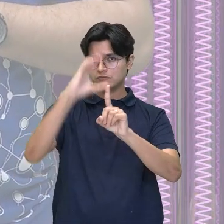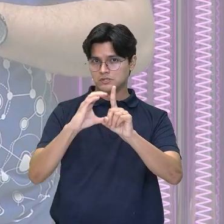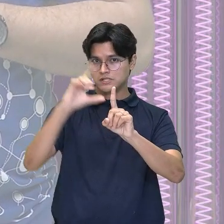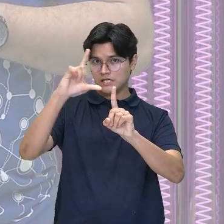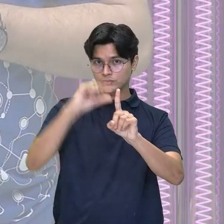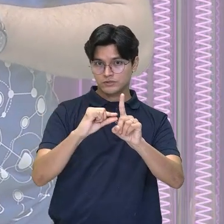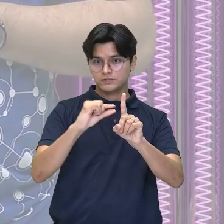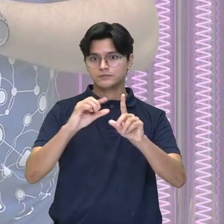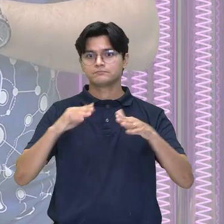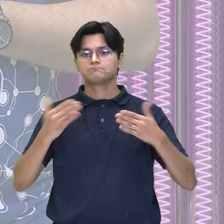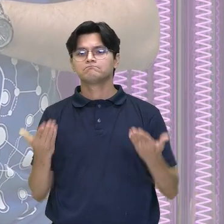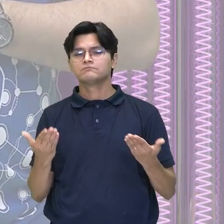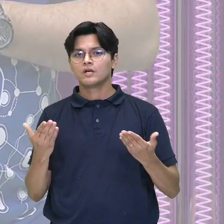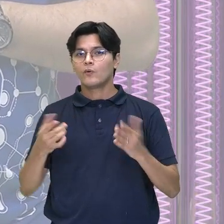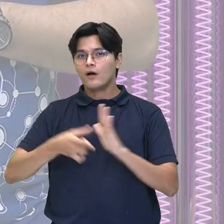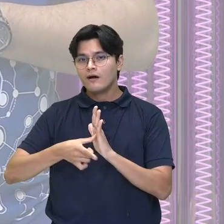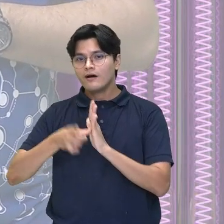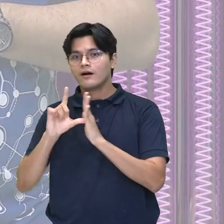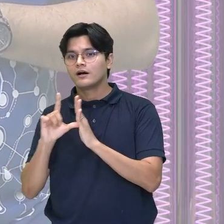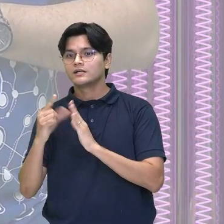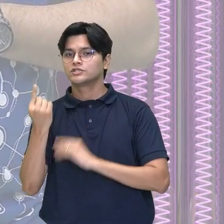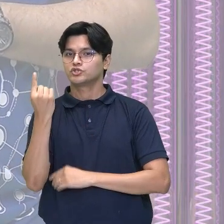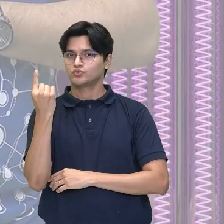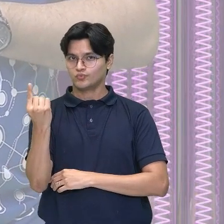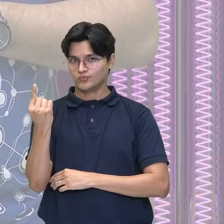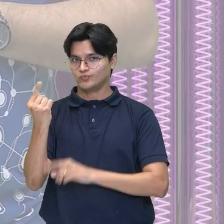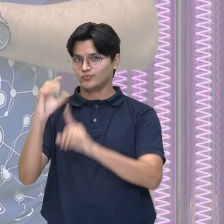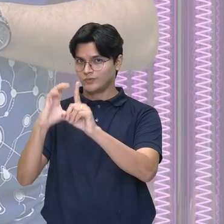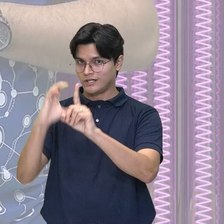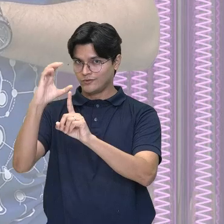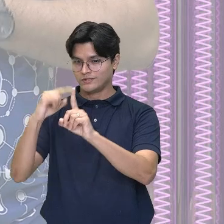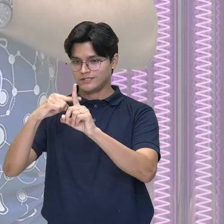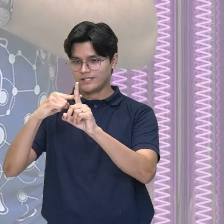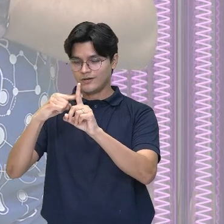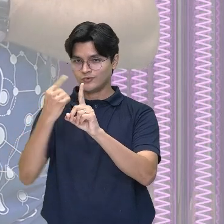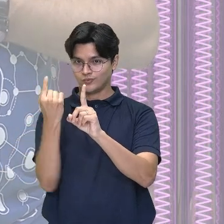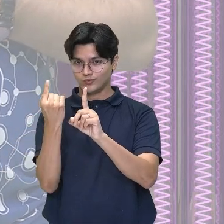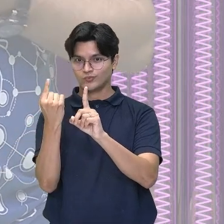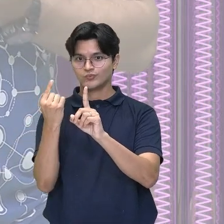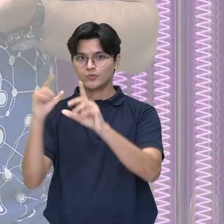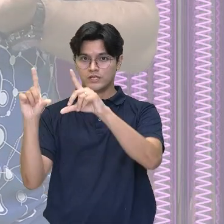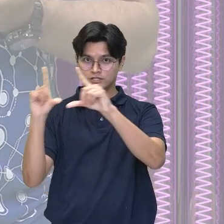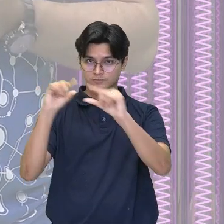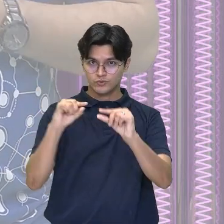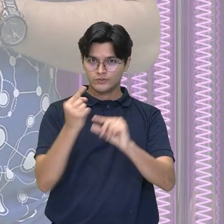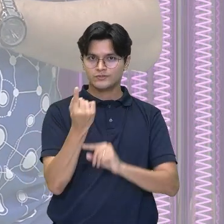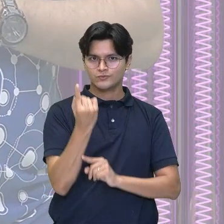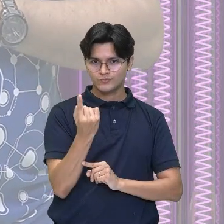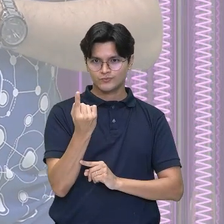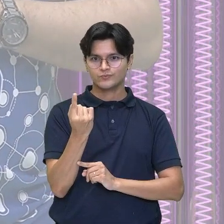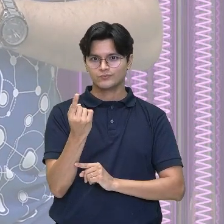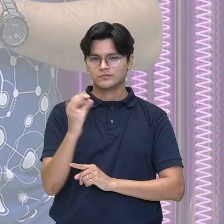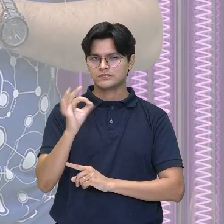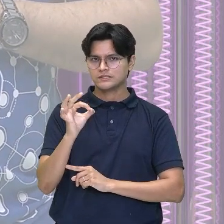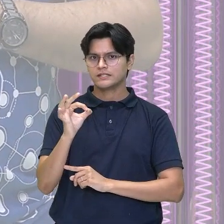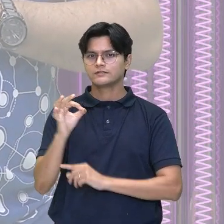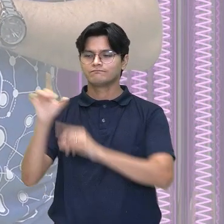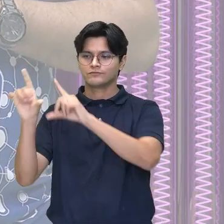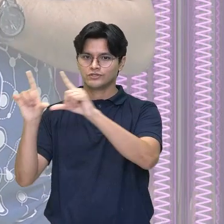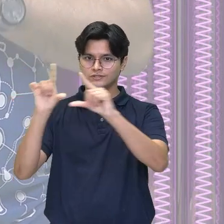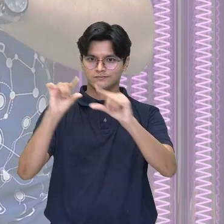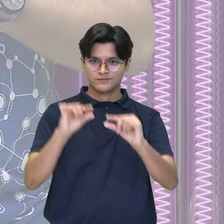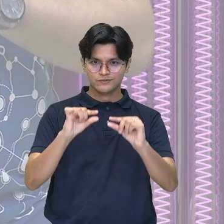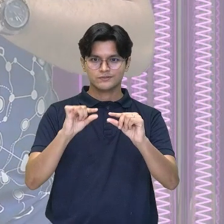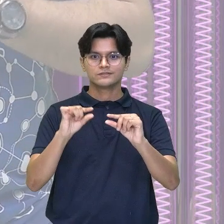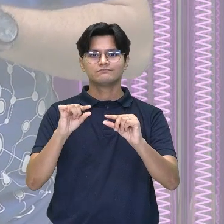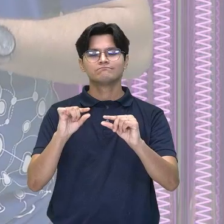ele foi de quanto? De 1 grau. Então, nós vamos diminuir 1, né? Caiu 1 grau, diminuindo 1